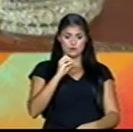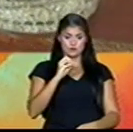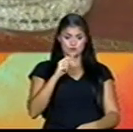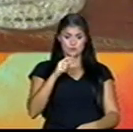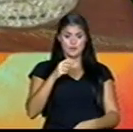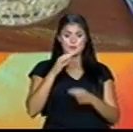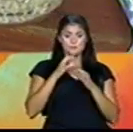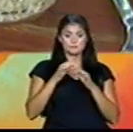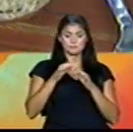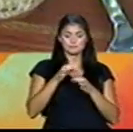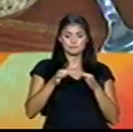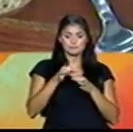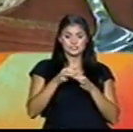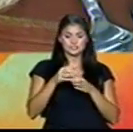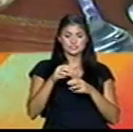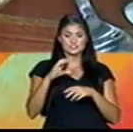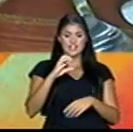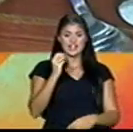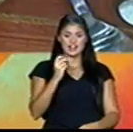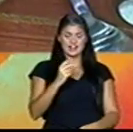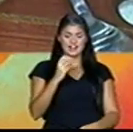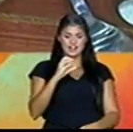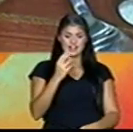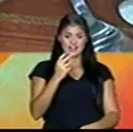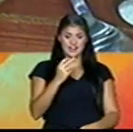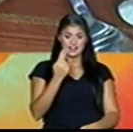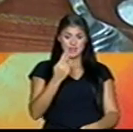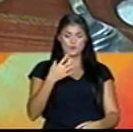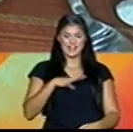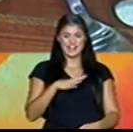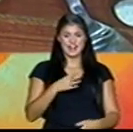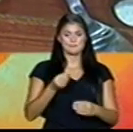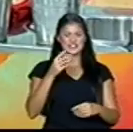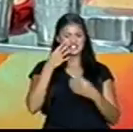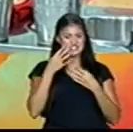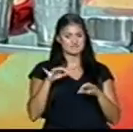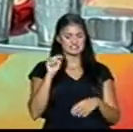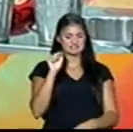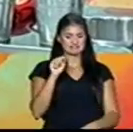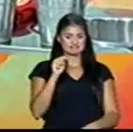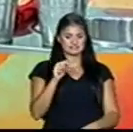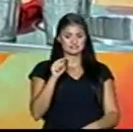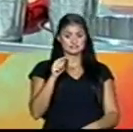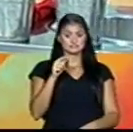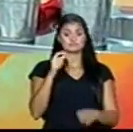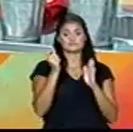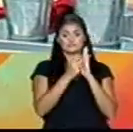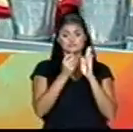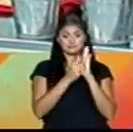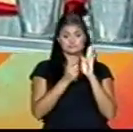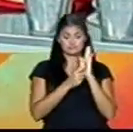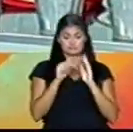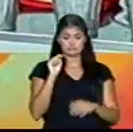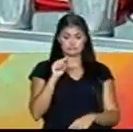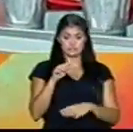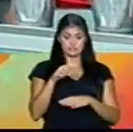baste. E é só isto. Marada, querem mais simples do que isto. Muito bem, então vamos lá. Enquanto fazemos a receita, conversamos também